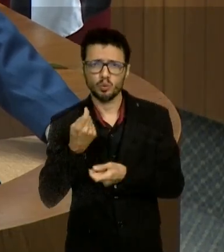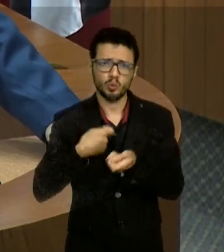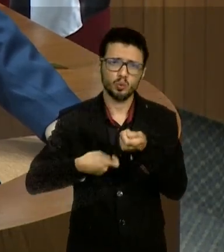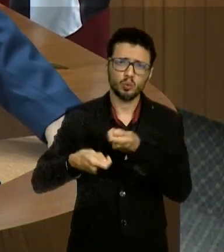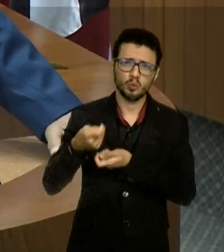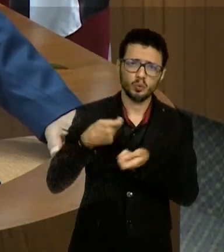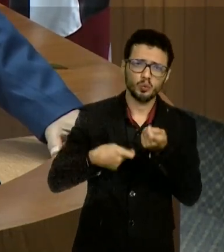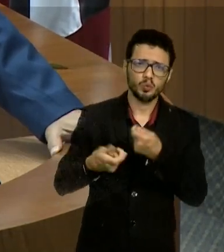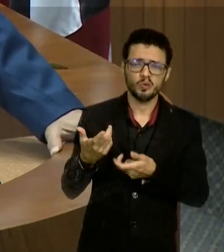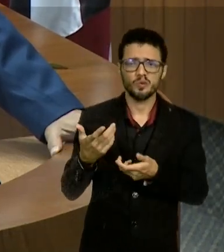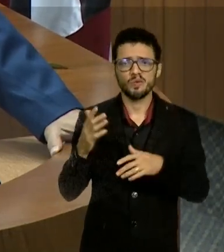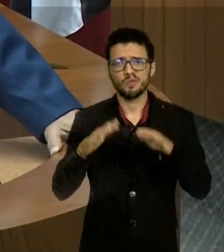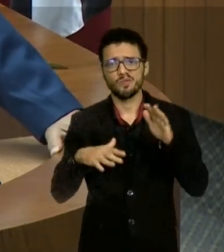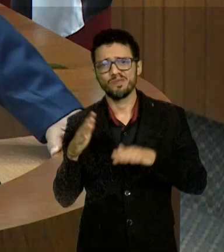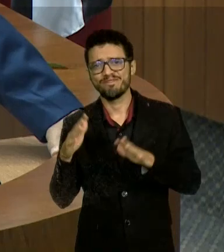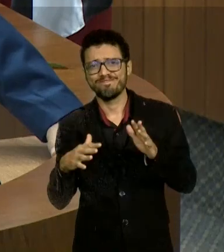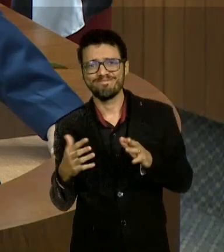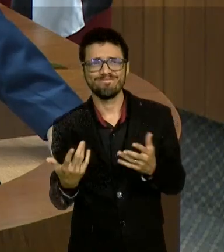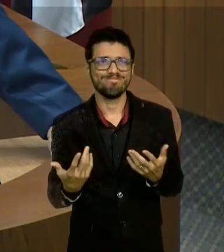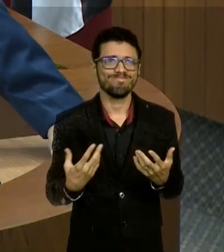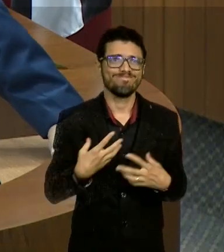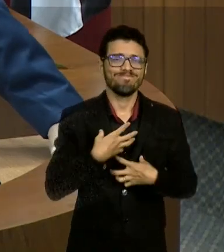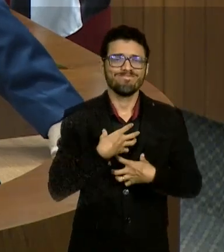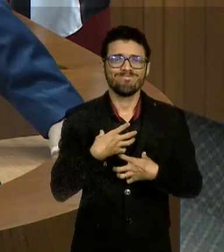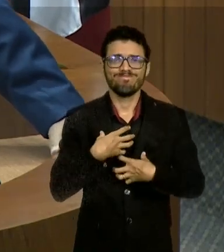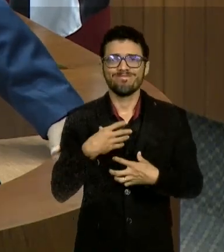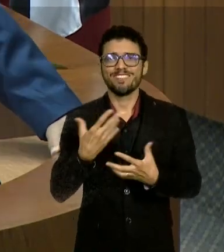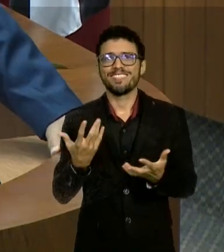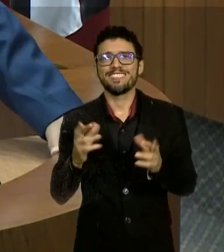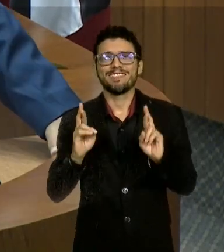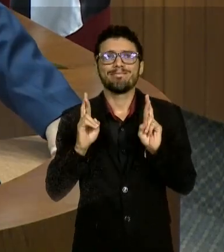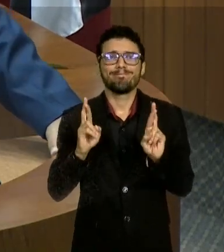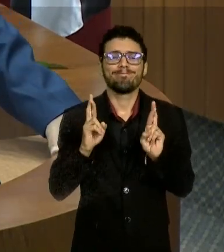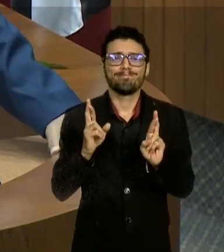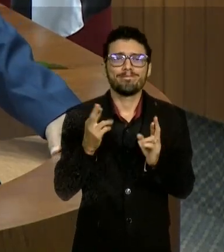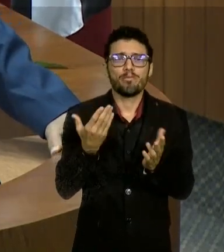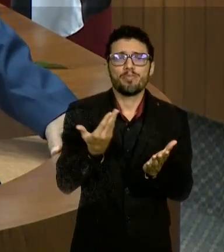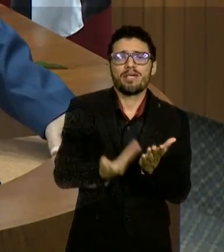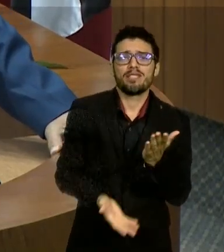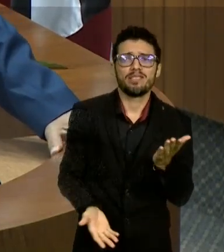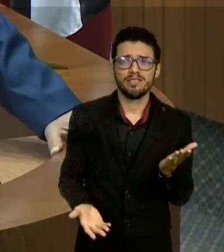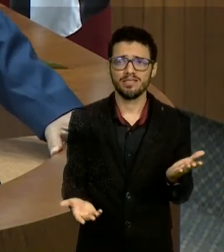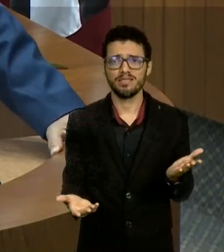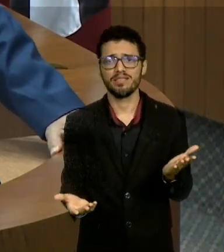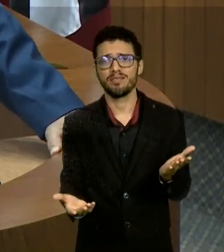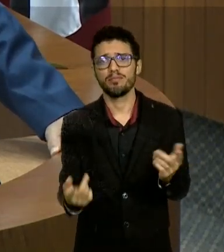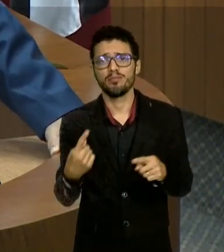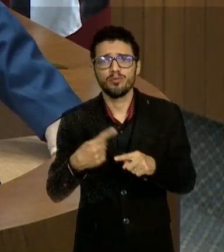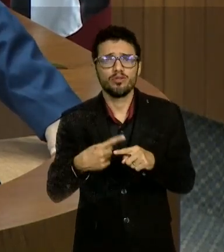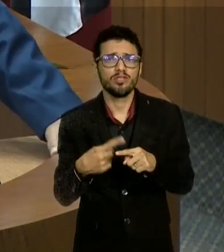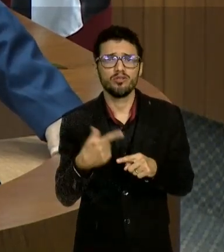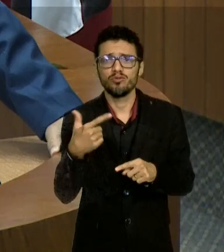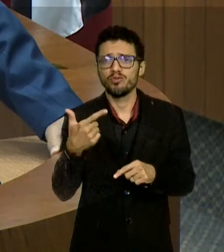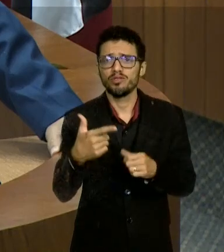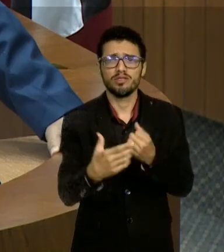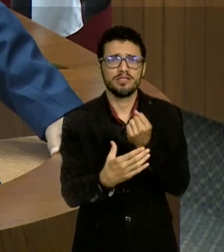se perdiam as esperanças diante da insegurança